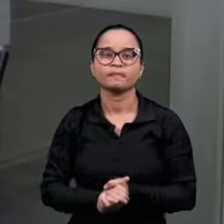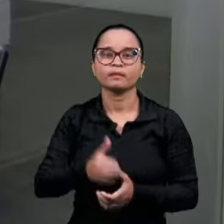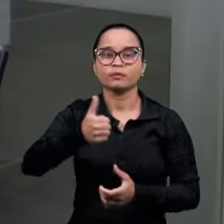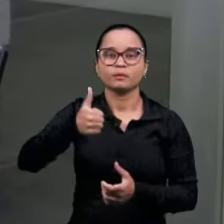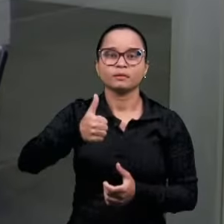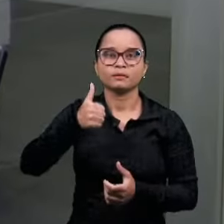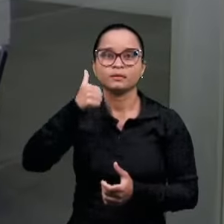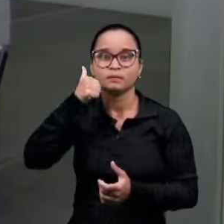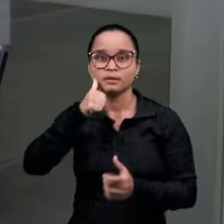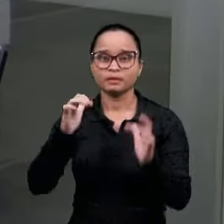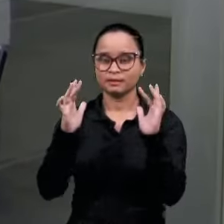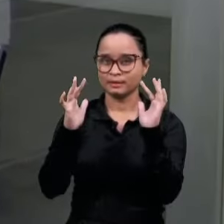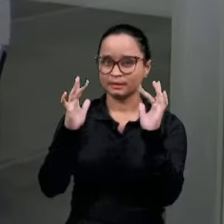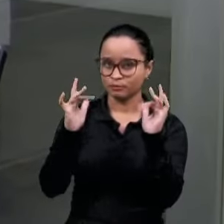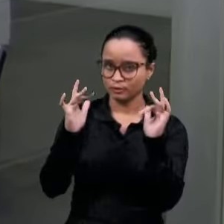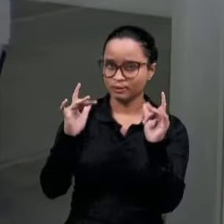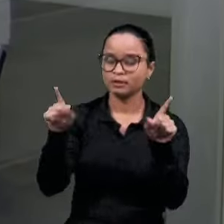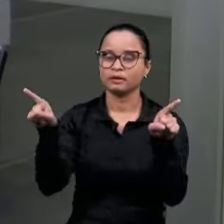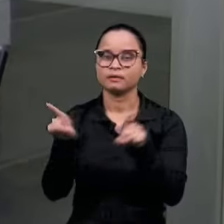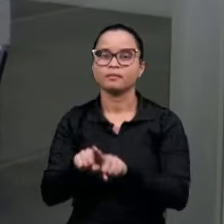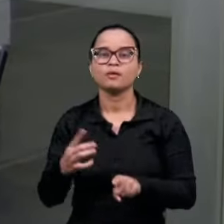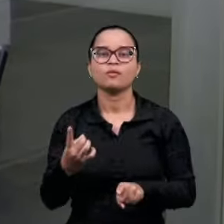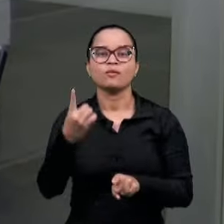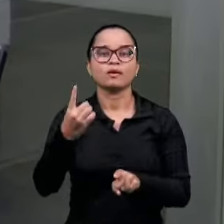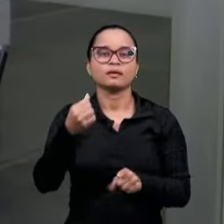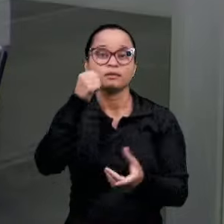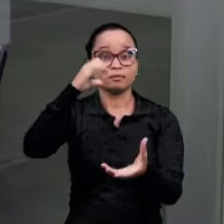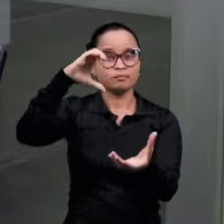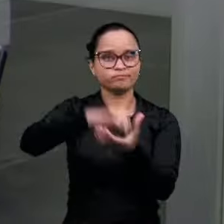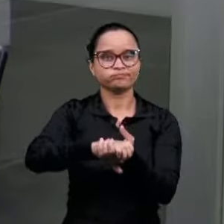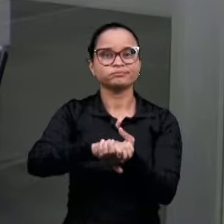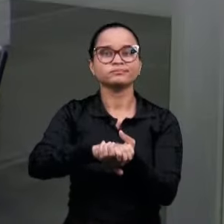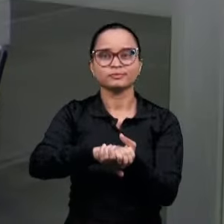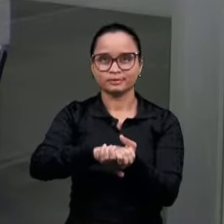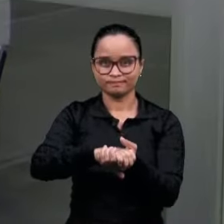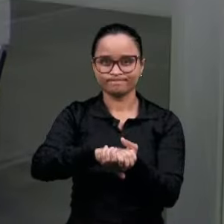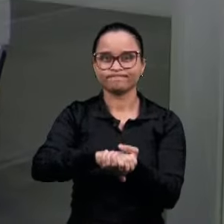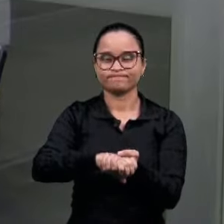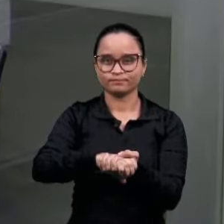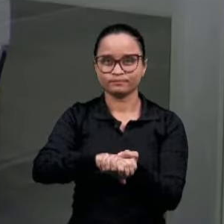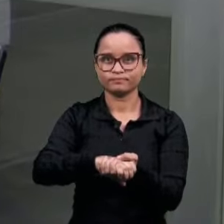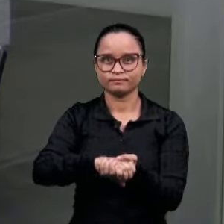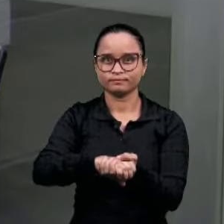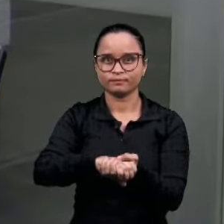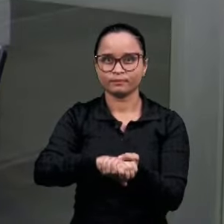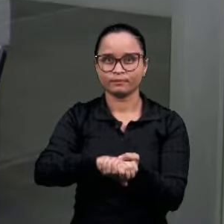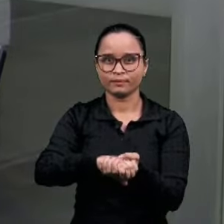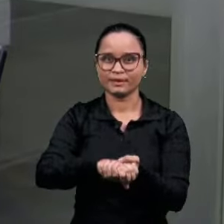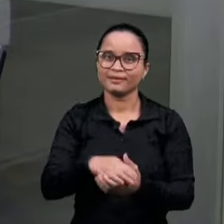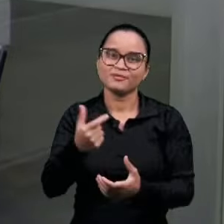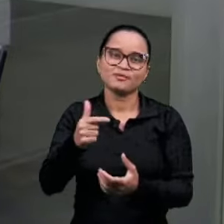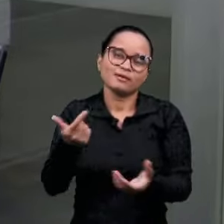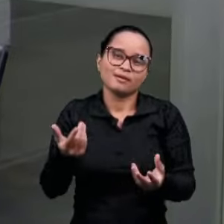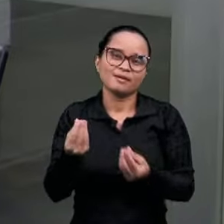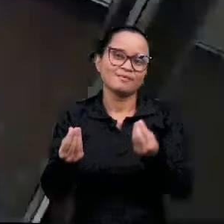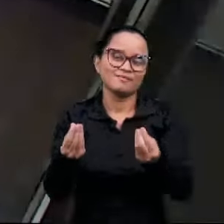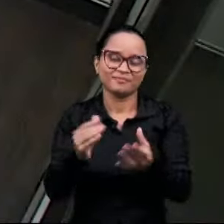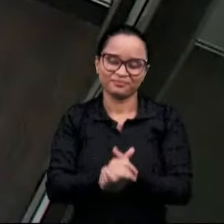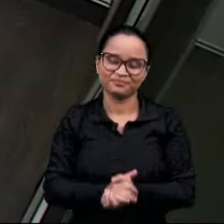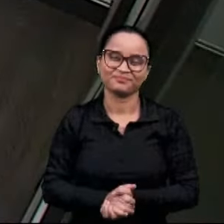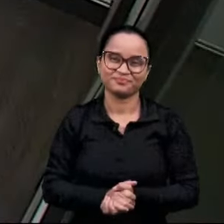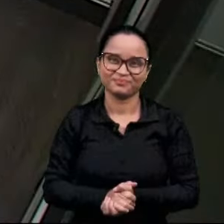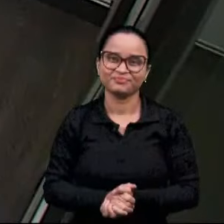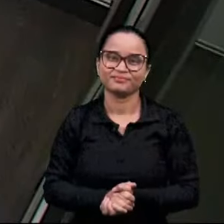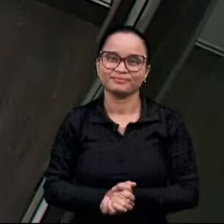e única e esposa. Quer dizer, não tem como, né? Maravilhoso, né? Eu